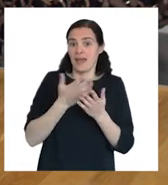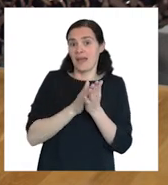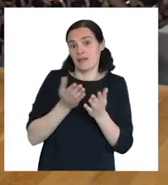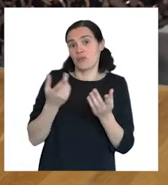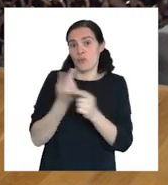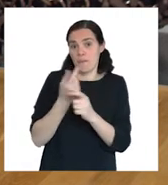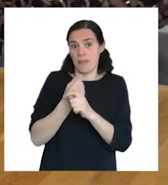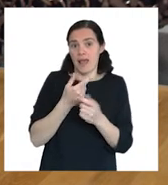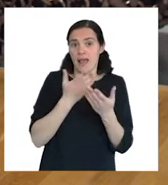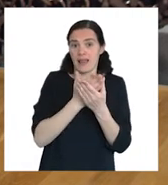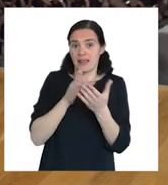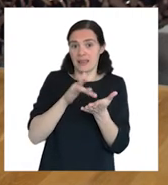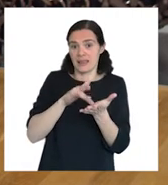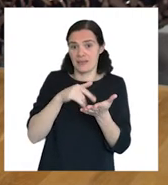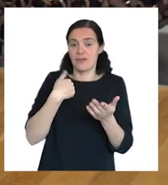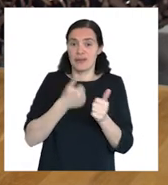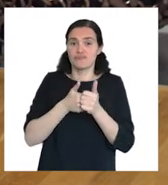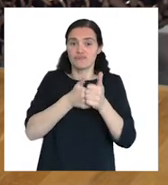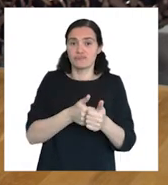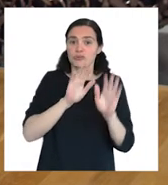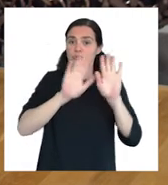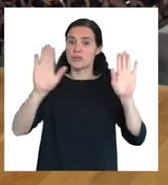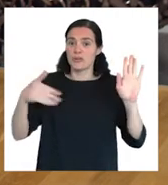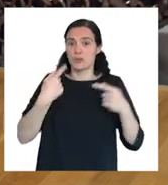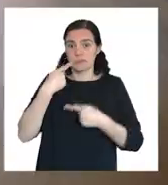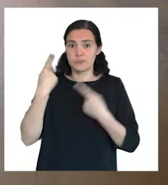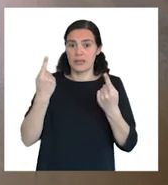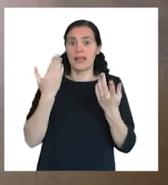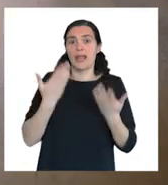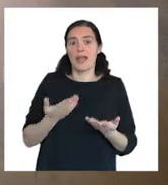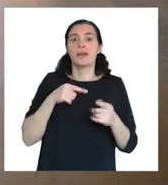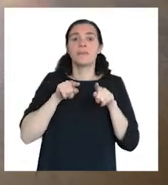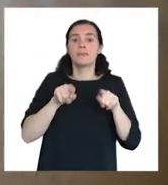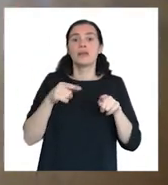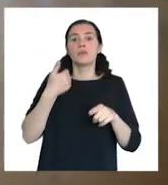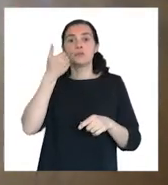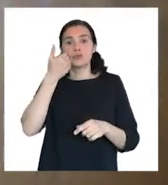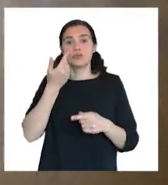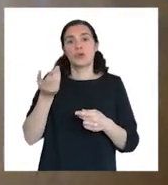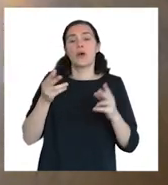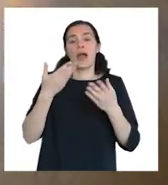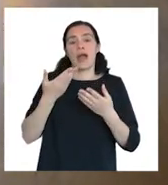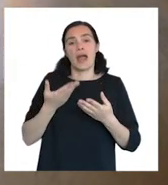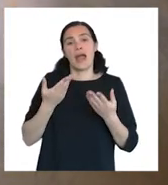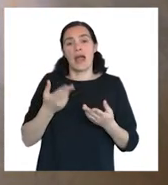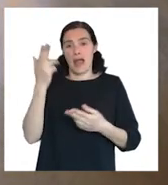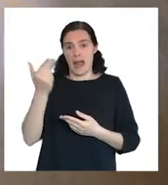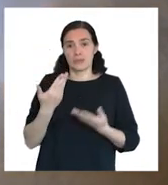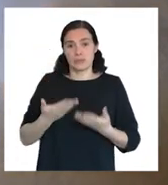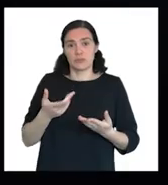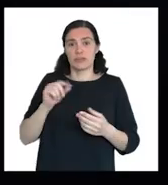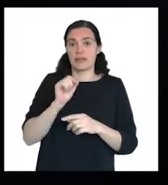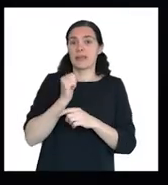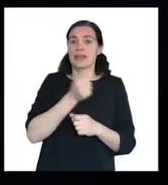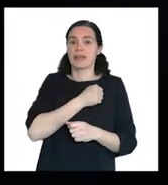o catálogo Arthur Jafa, que acompanha a exposição que apresentamos neste momento em paralelo no Museu de Arte Contemporânea e na Casa do